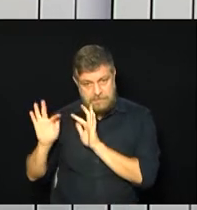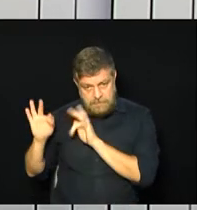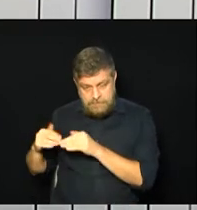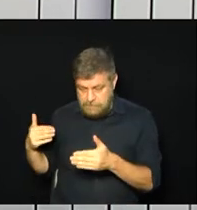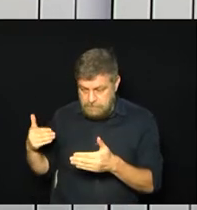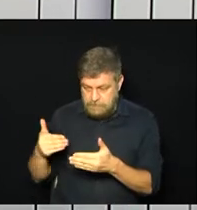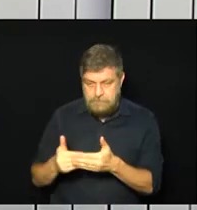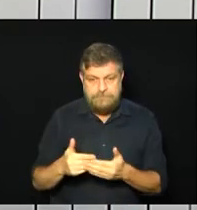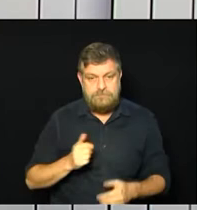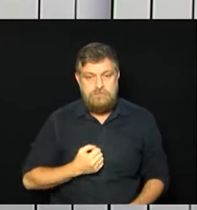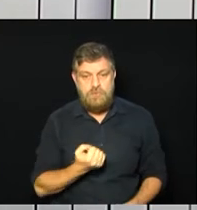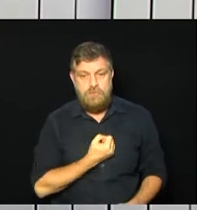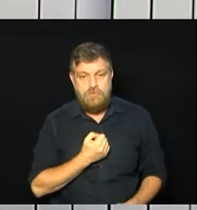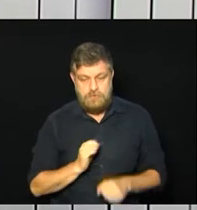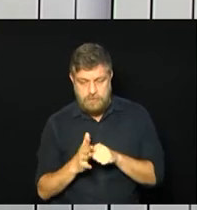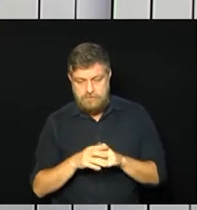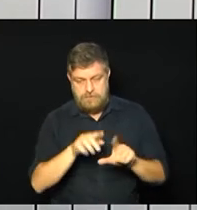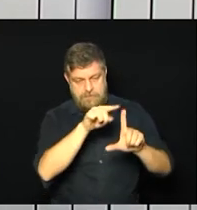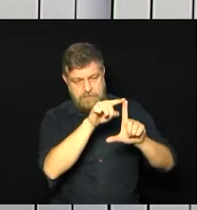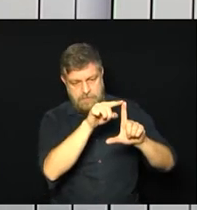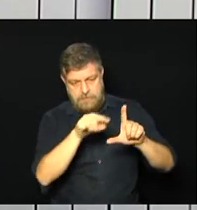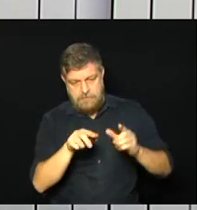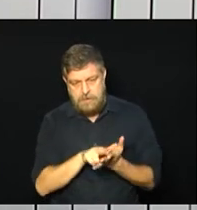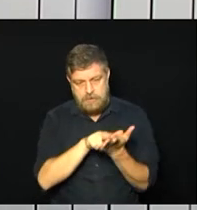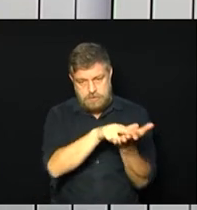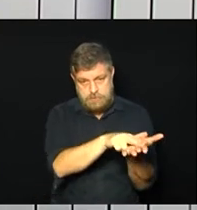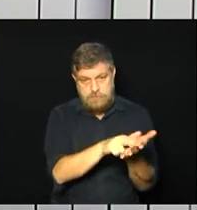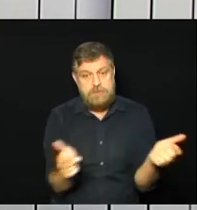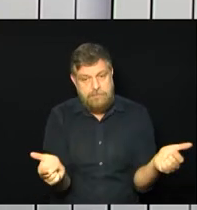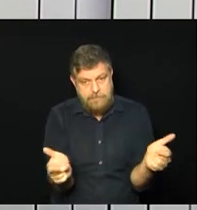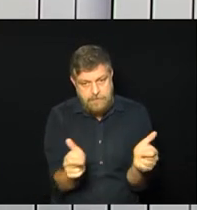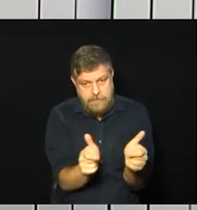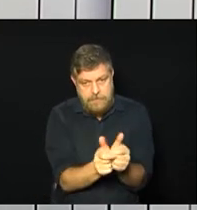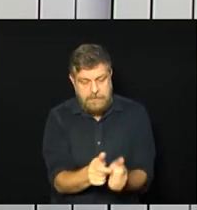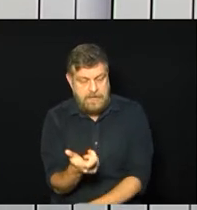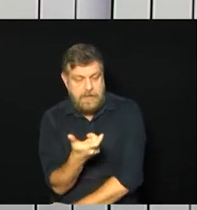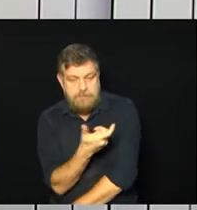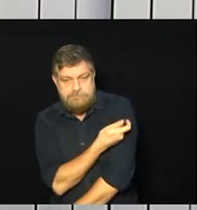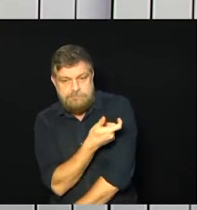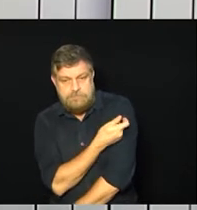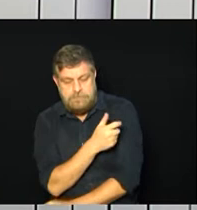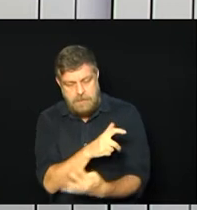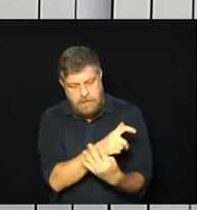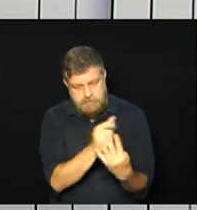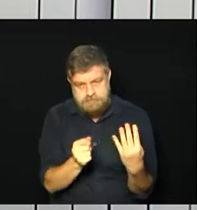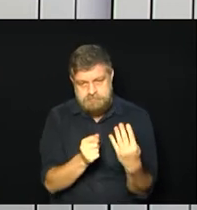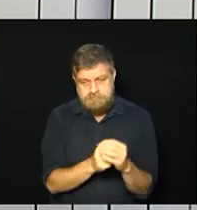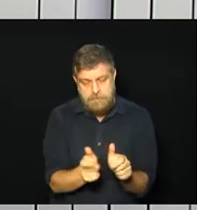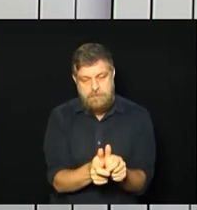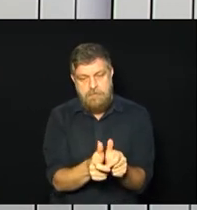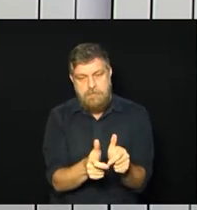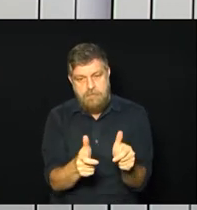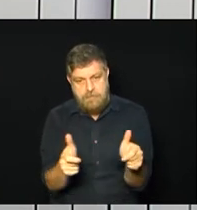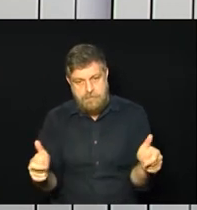os casos diminuíram, as internações também, a vacinação está em um bom ritmo aqui na cidade de